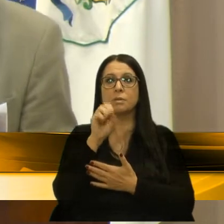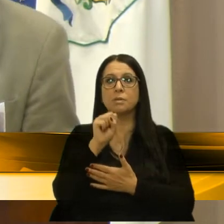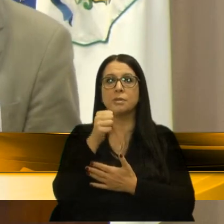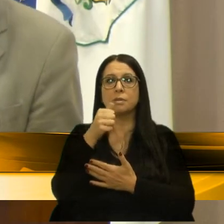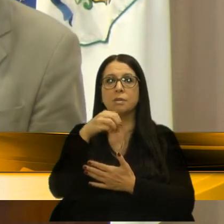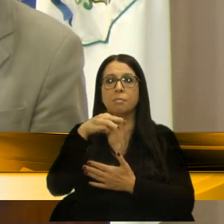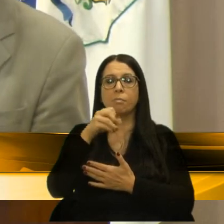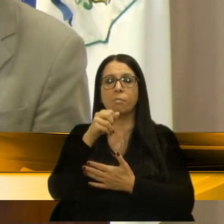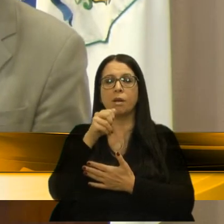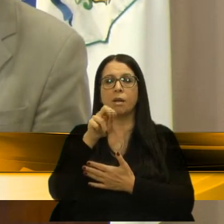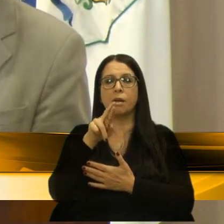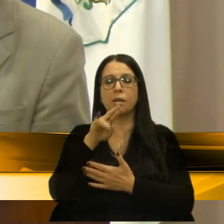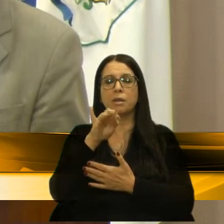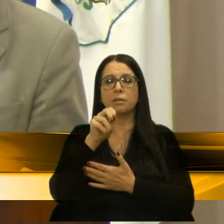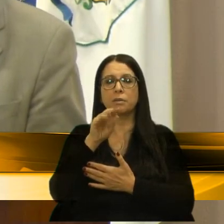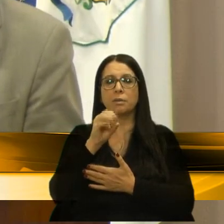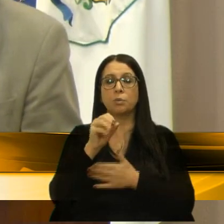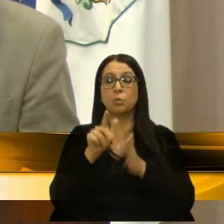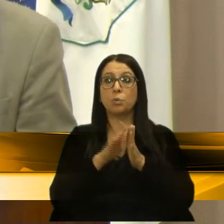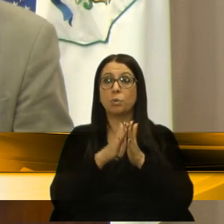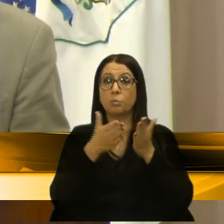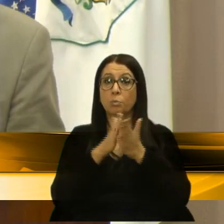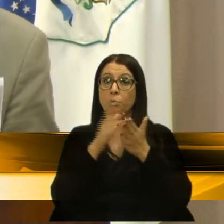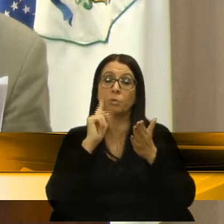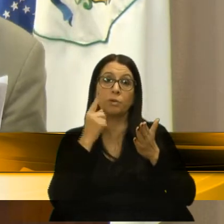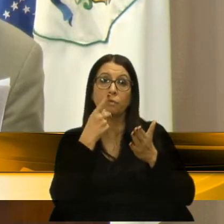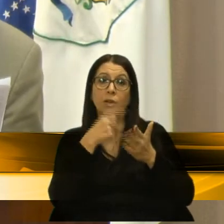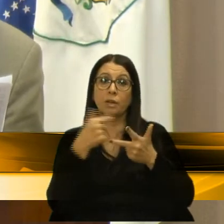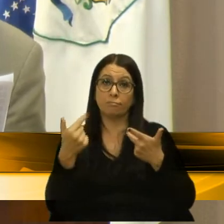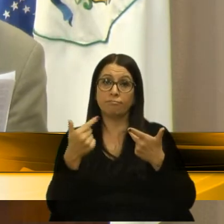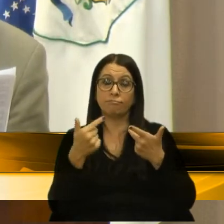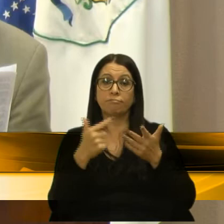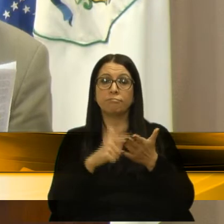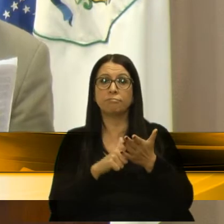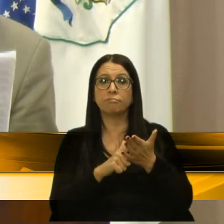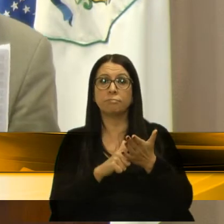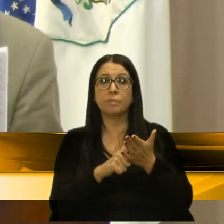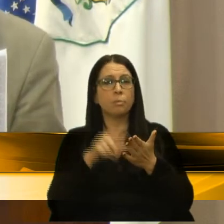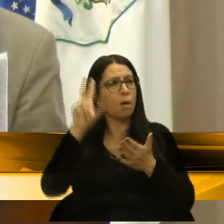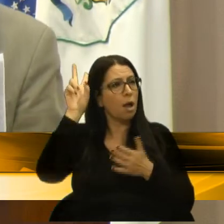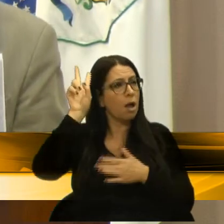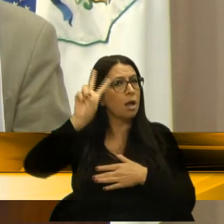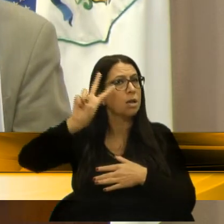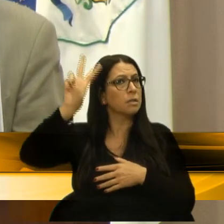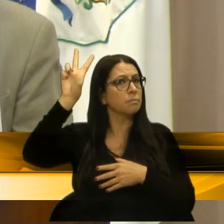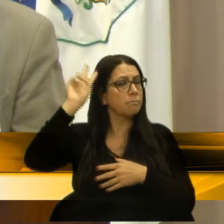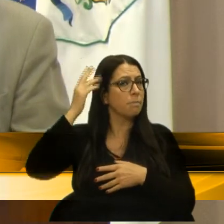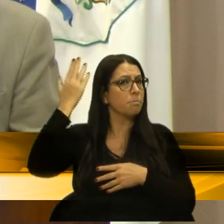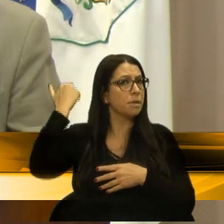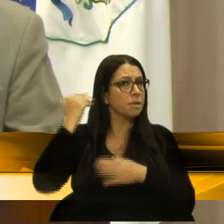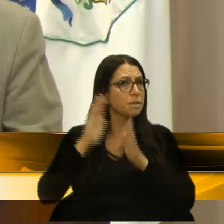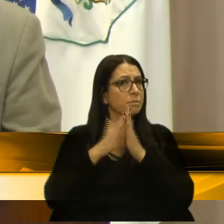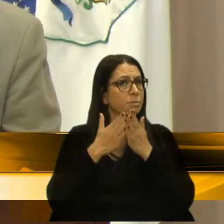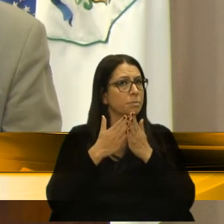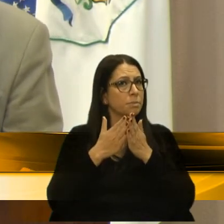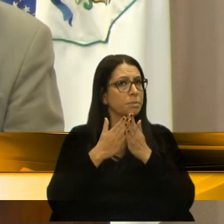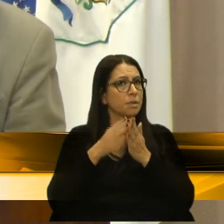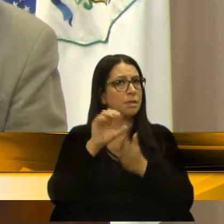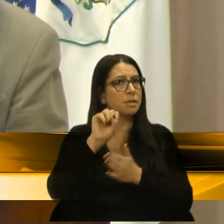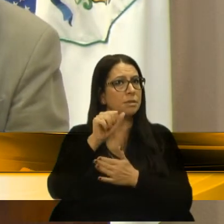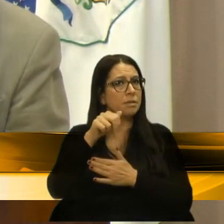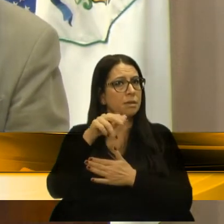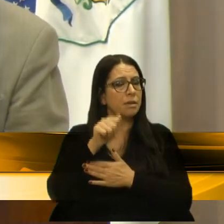ter uma passagem bíblica e clássica, ela traz uma lembrança, a missão de Santa Dulce